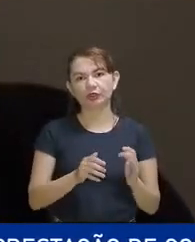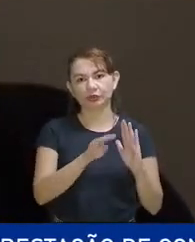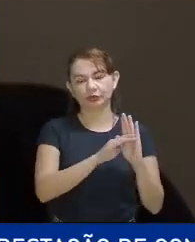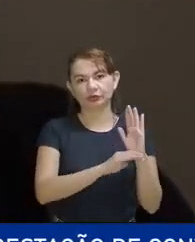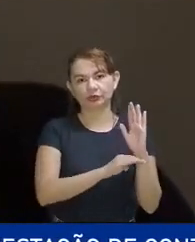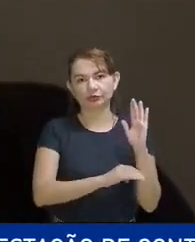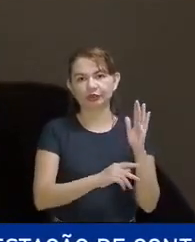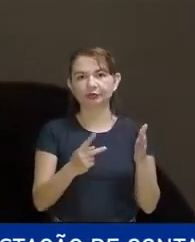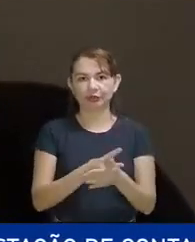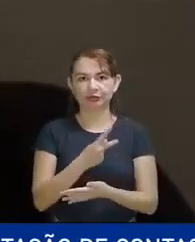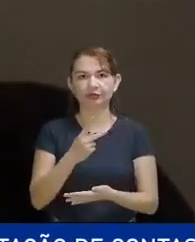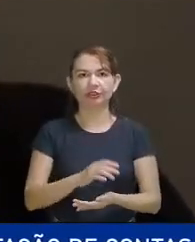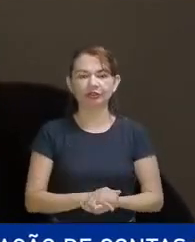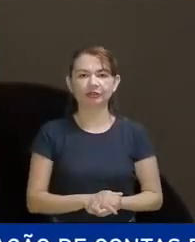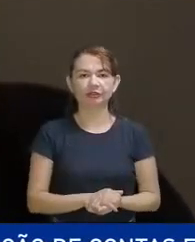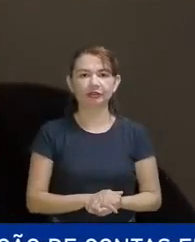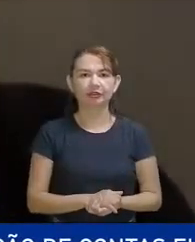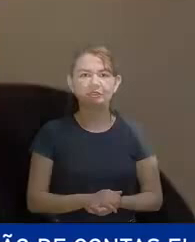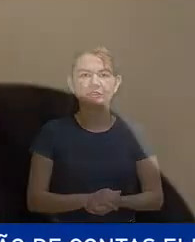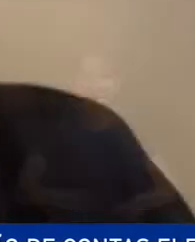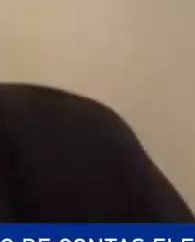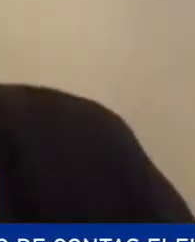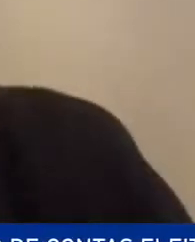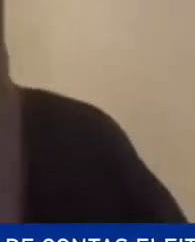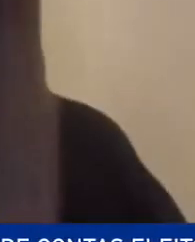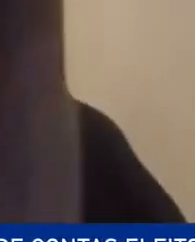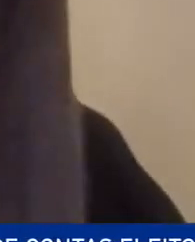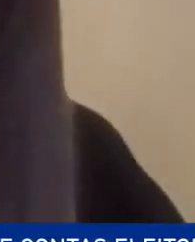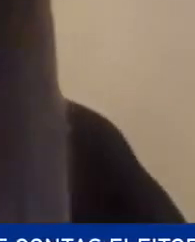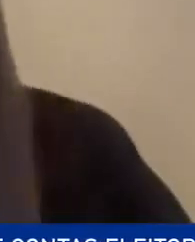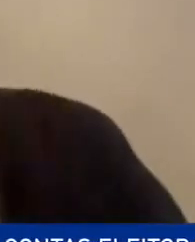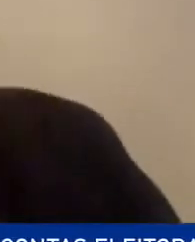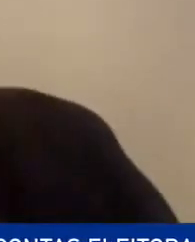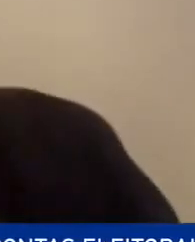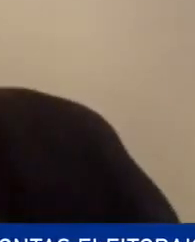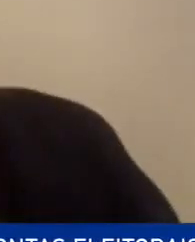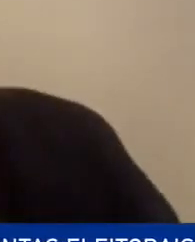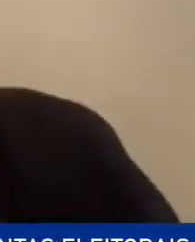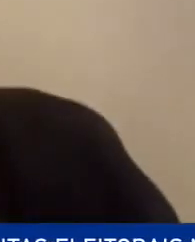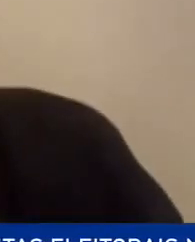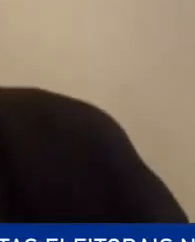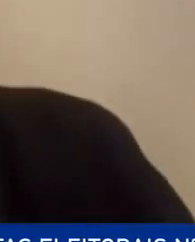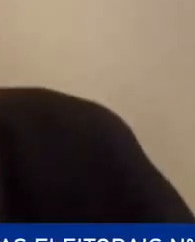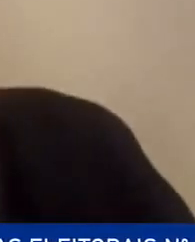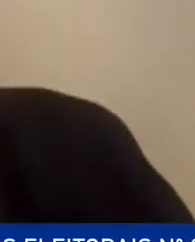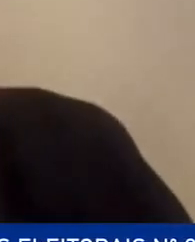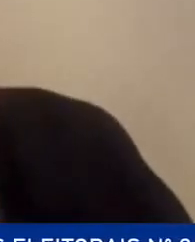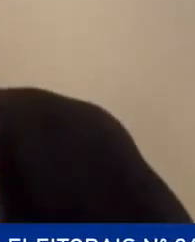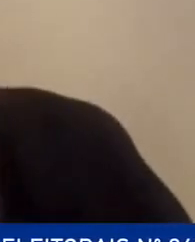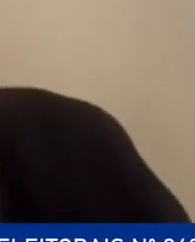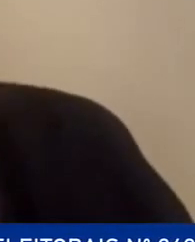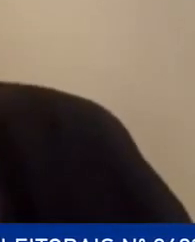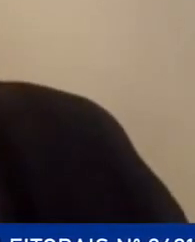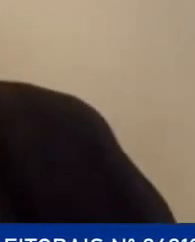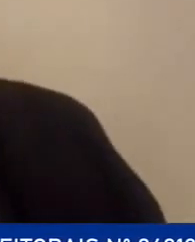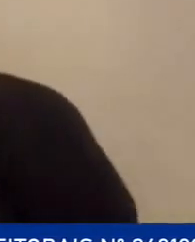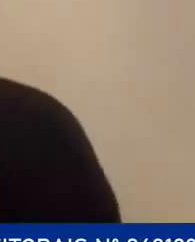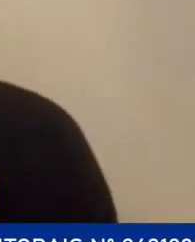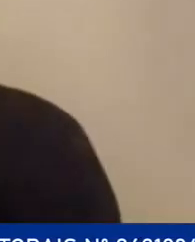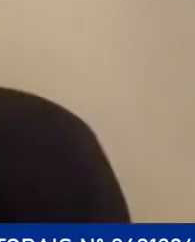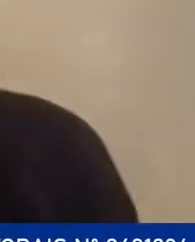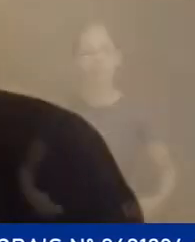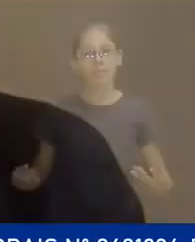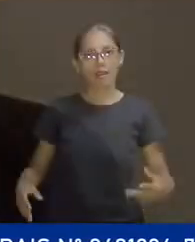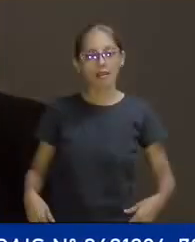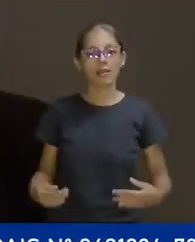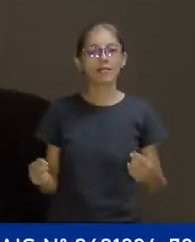norteadores realizados nas despesas com recursos públicos, seja do Fundo Especial de Financiamento de Campanha, seja do Fundo Partidário.